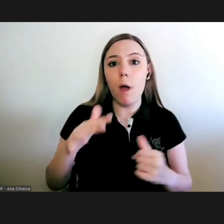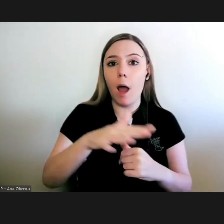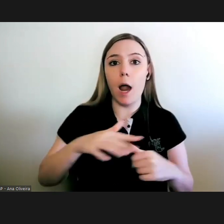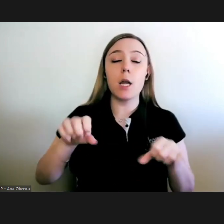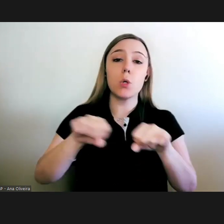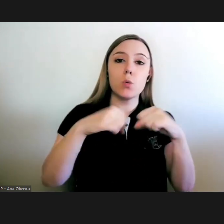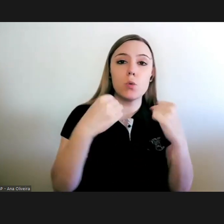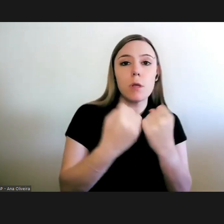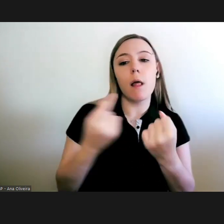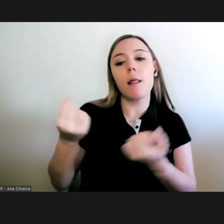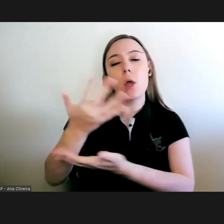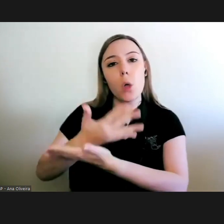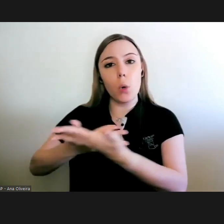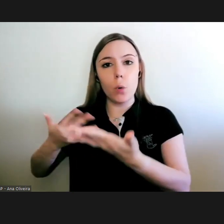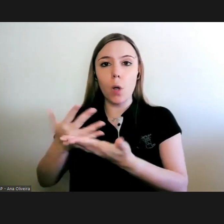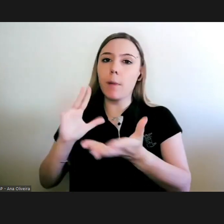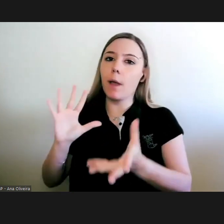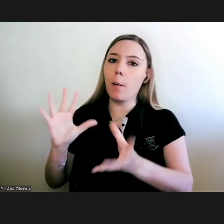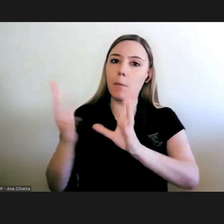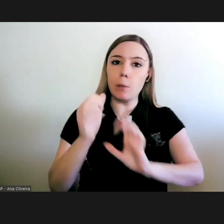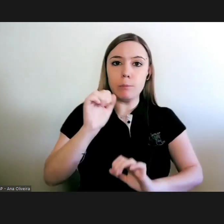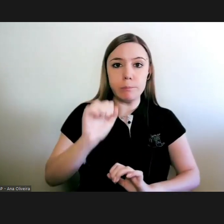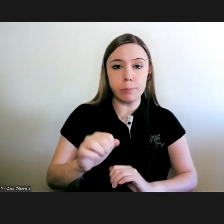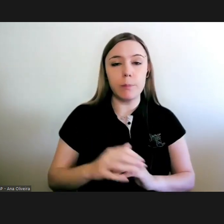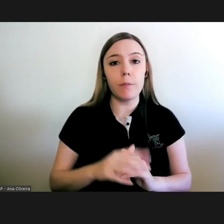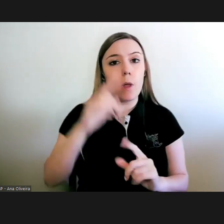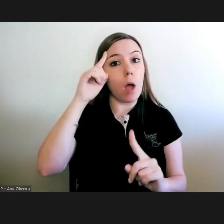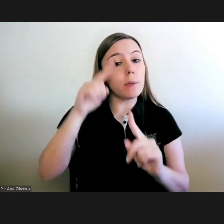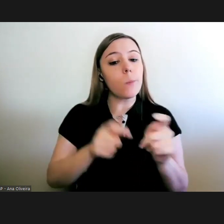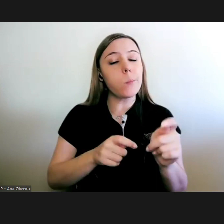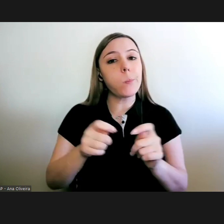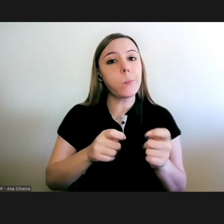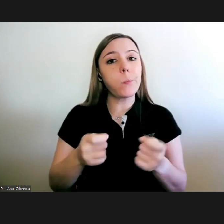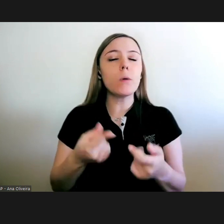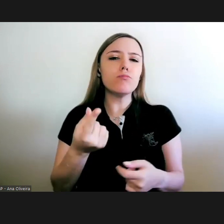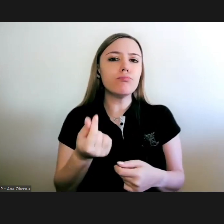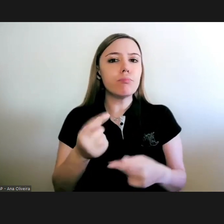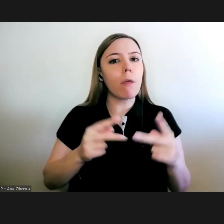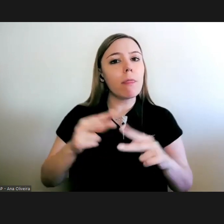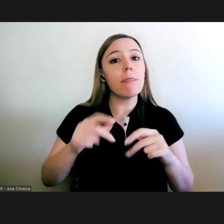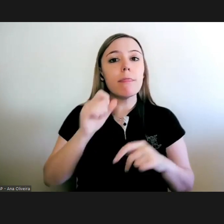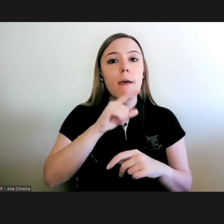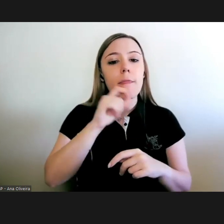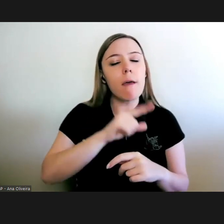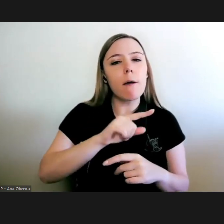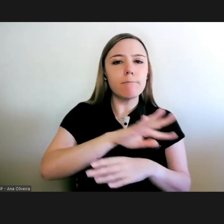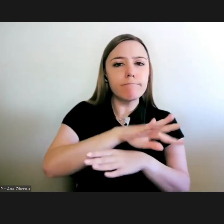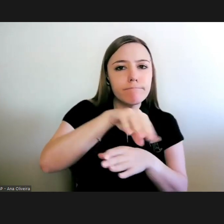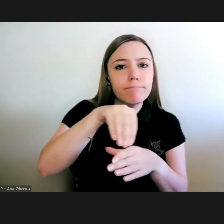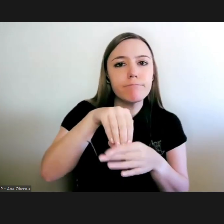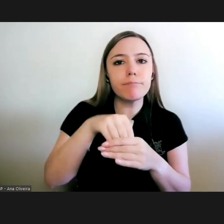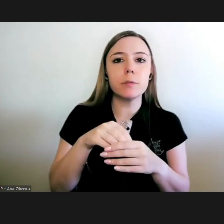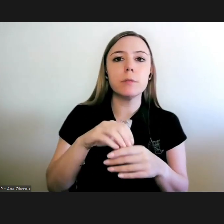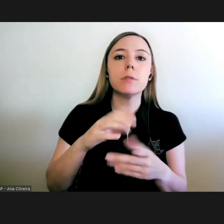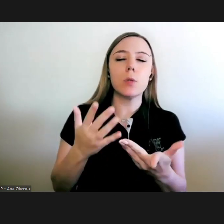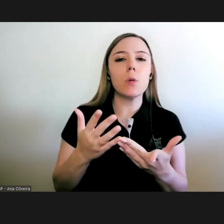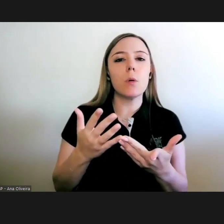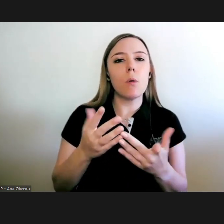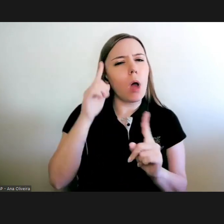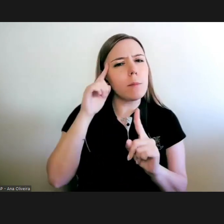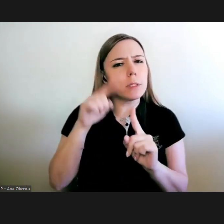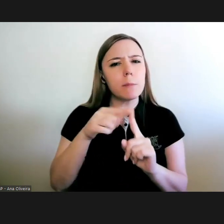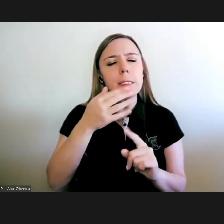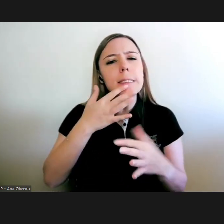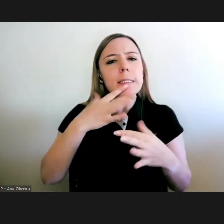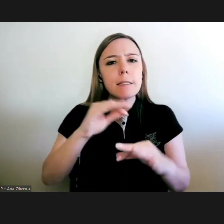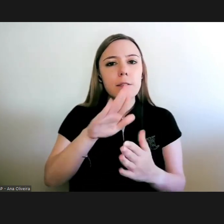social, económica e ambiental, e para que a gestão financeira estratégica possa continuar integrada com os ODS, por forma a garantir